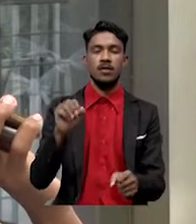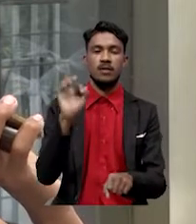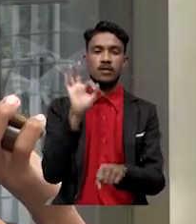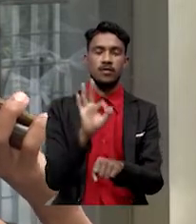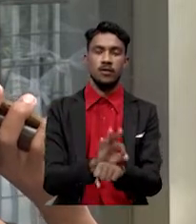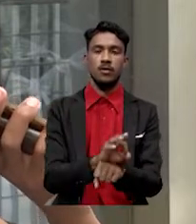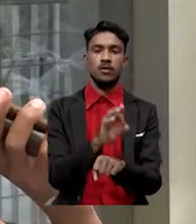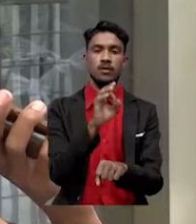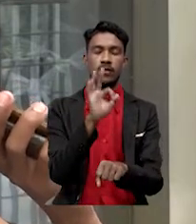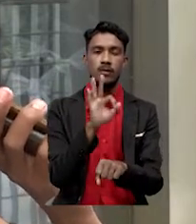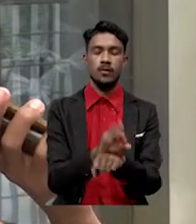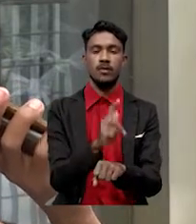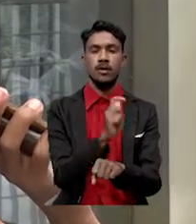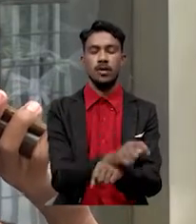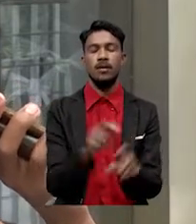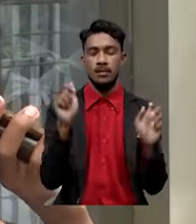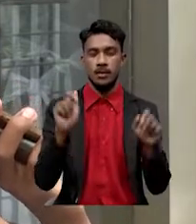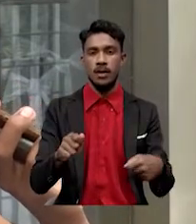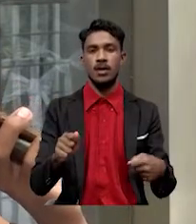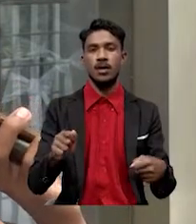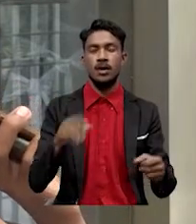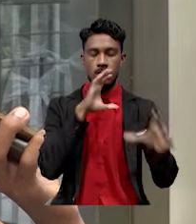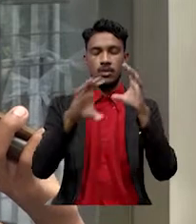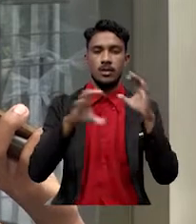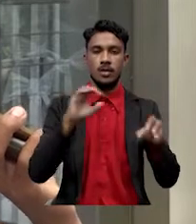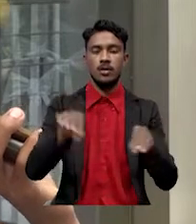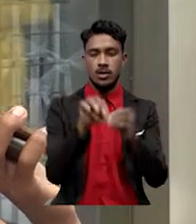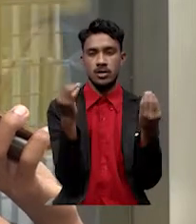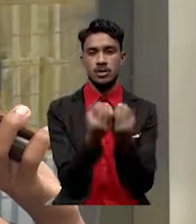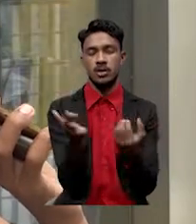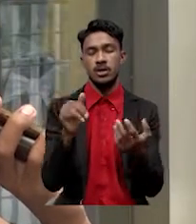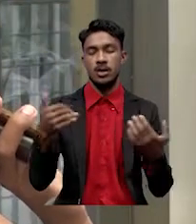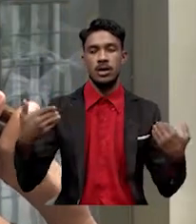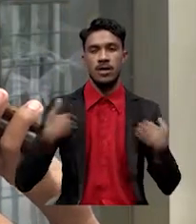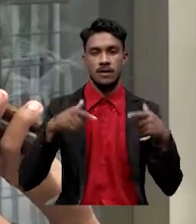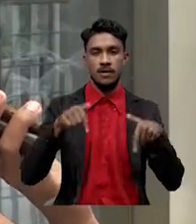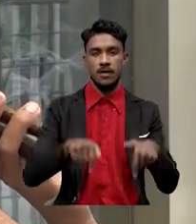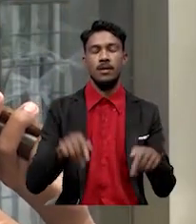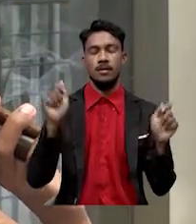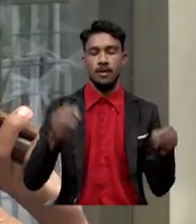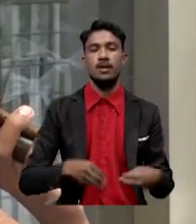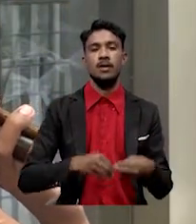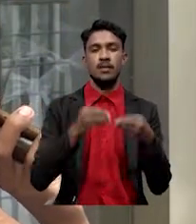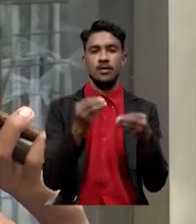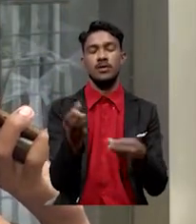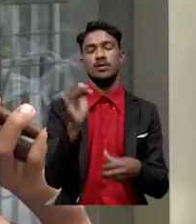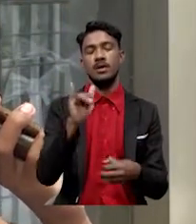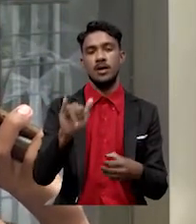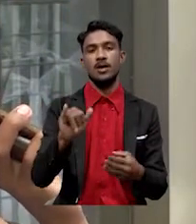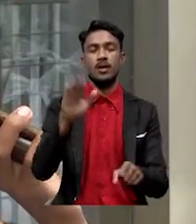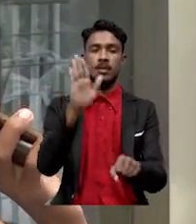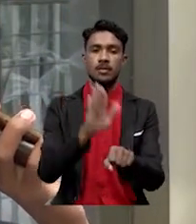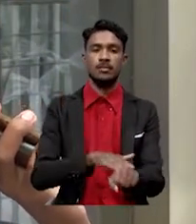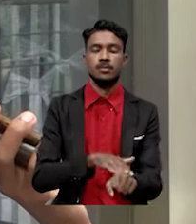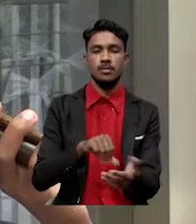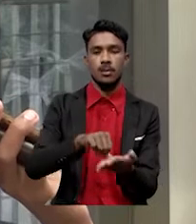organ sosial civil hotu atu bela komunika ba ya organisasi ser nebe existe ane pero depois bela hato ser nini ni pedir requerimento pero te